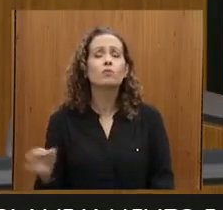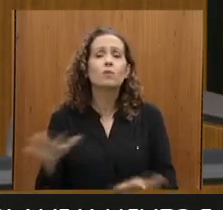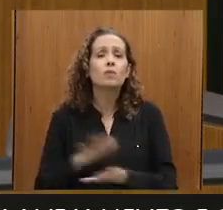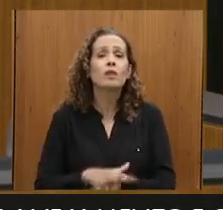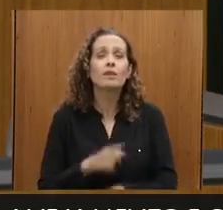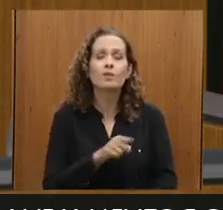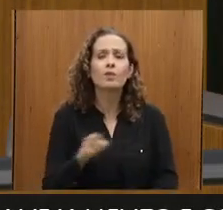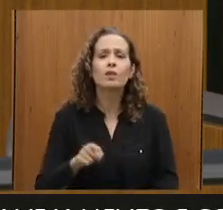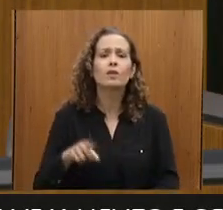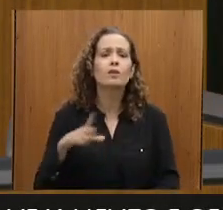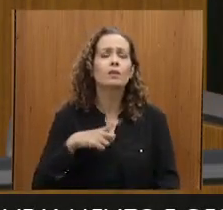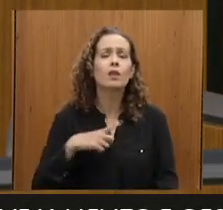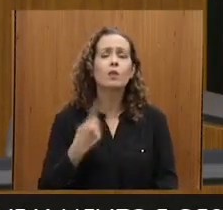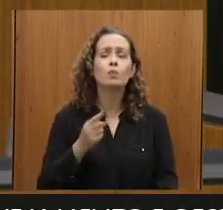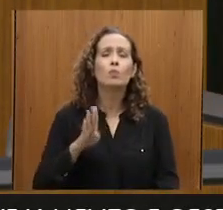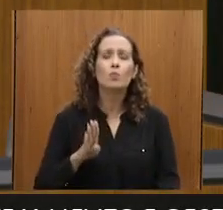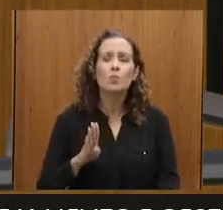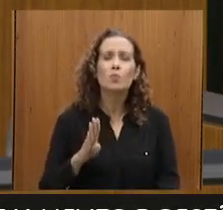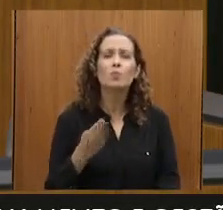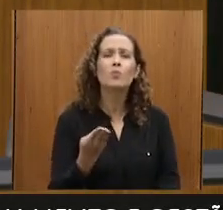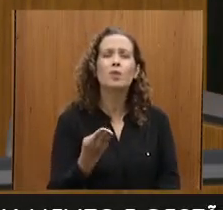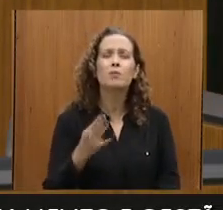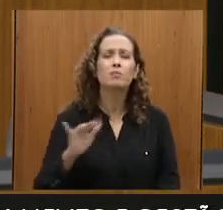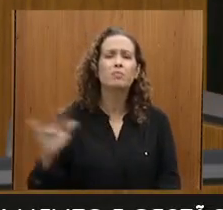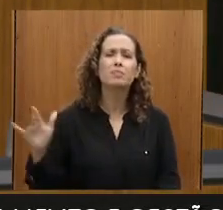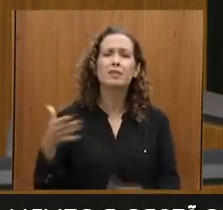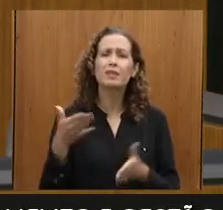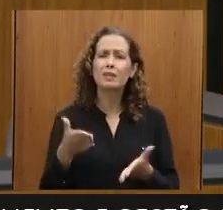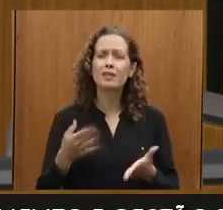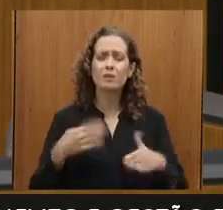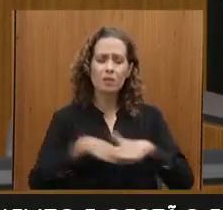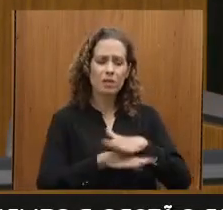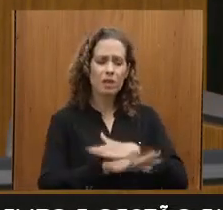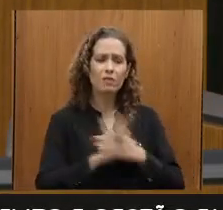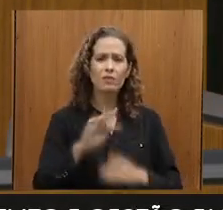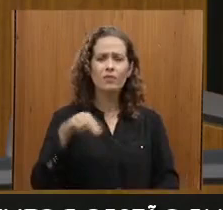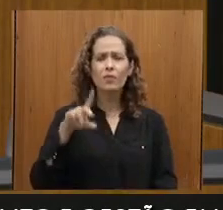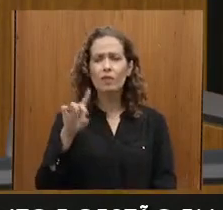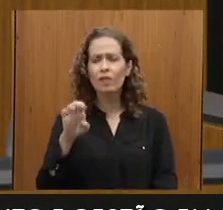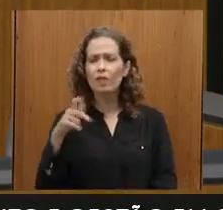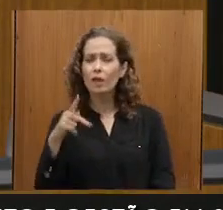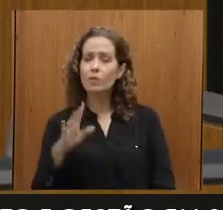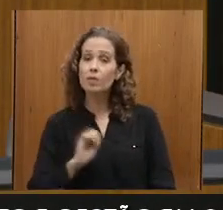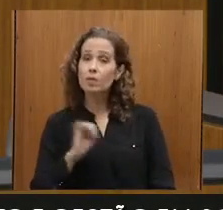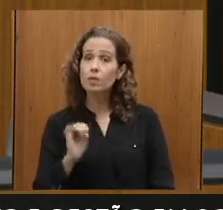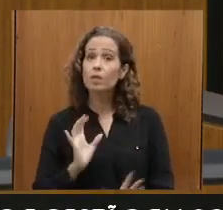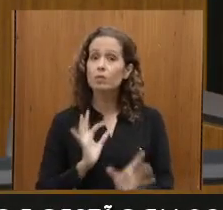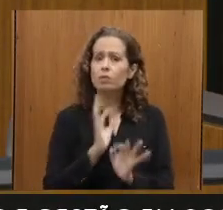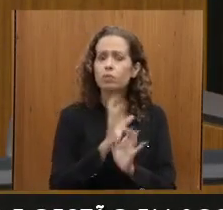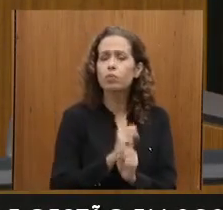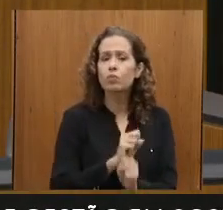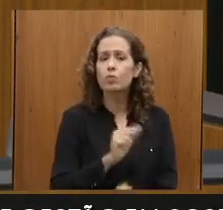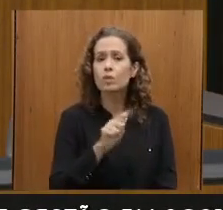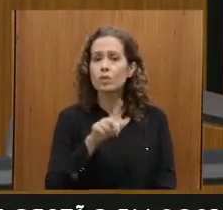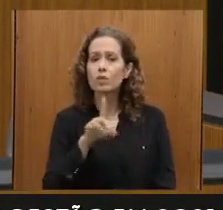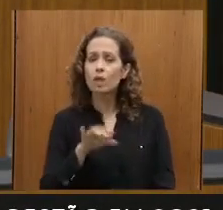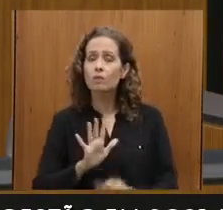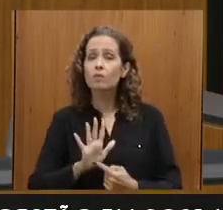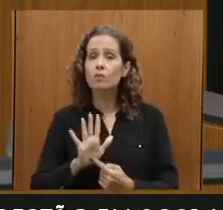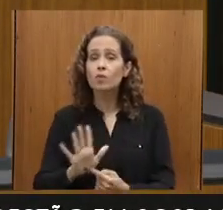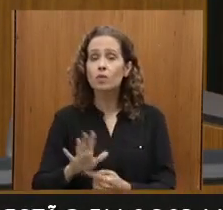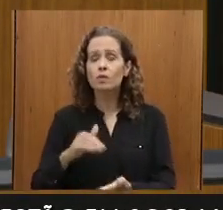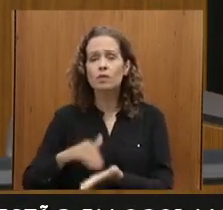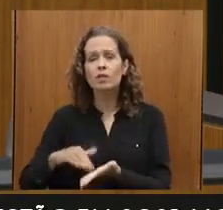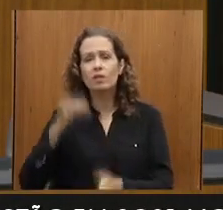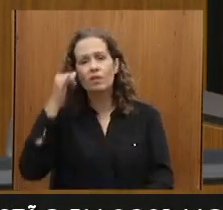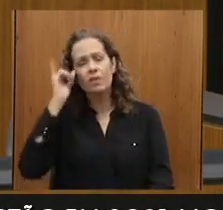470 milhões de recursos do Fundeb de 2021. Se eu pegar o saldo, que foi o que eu mostrei para o secretário da Fazenda, que não conseguiu me responder